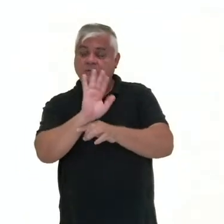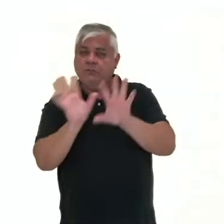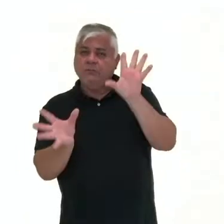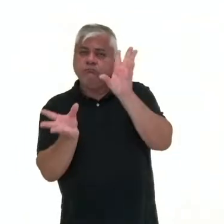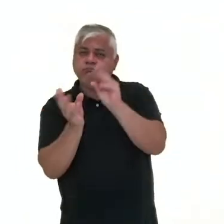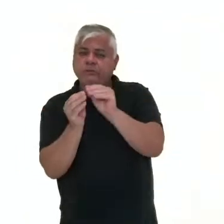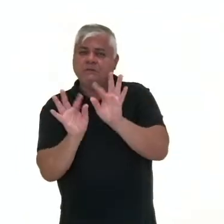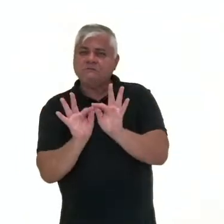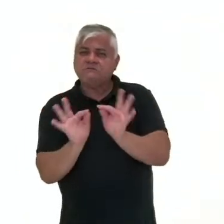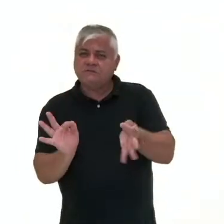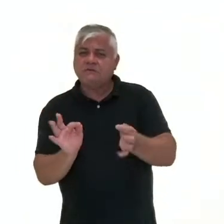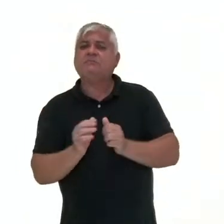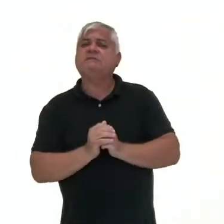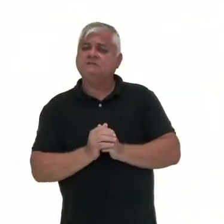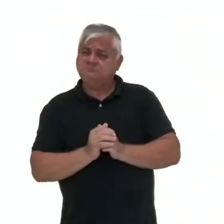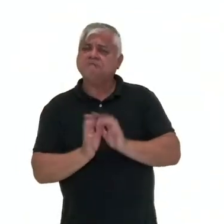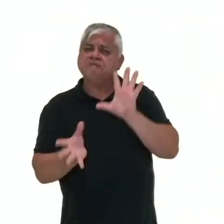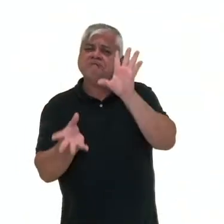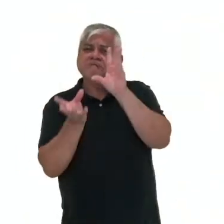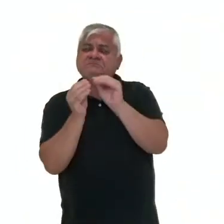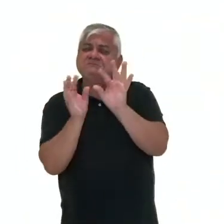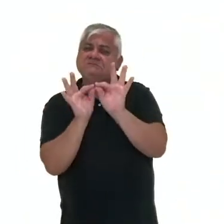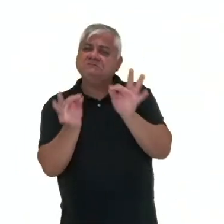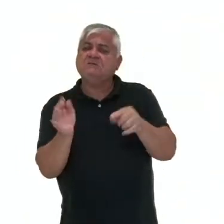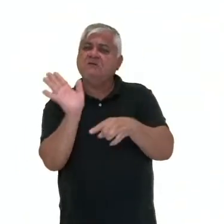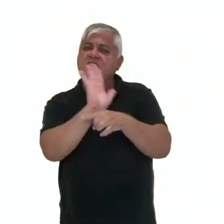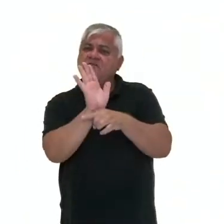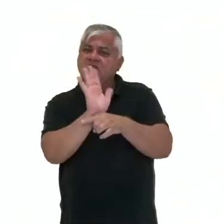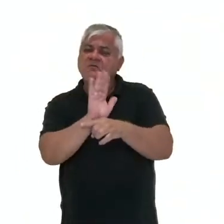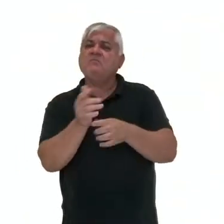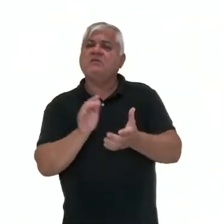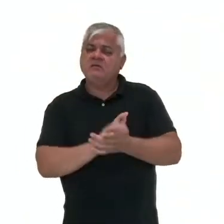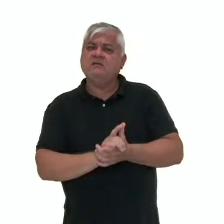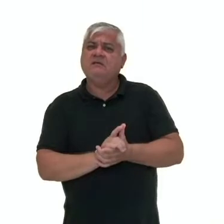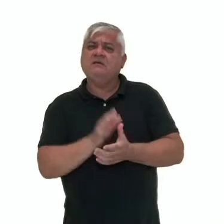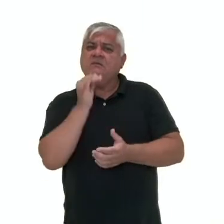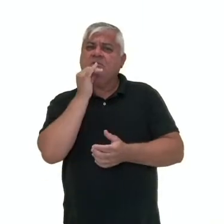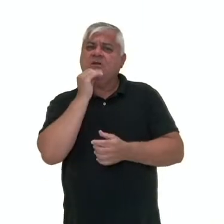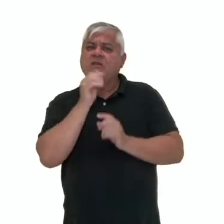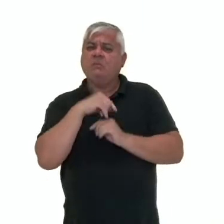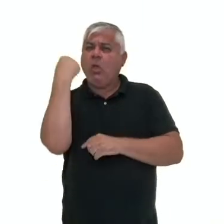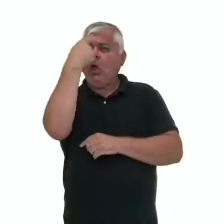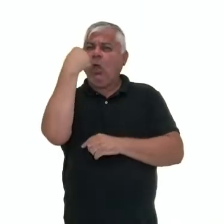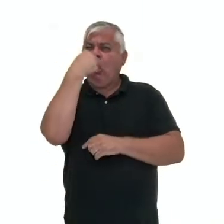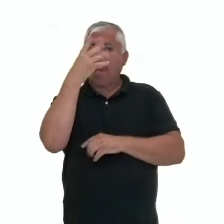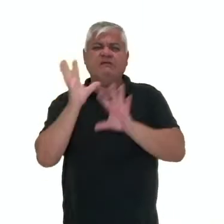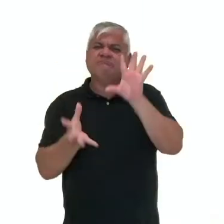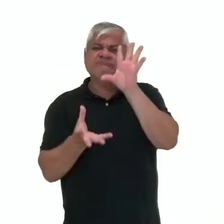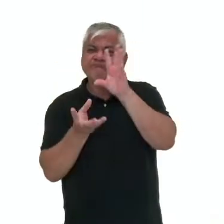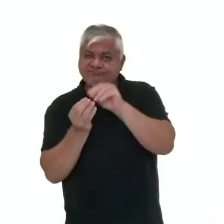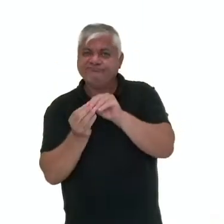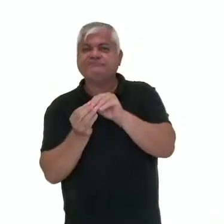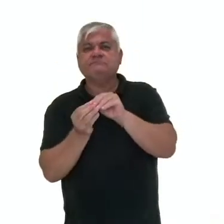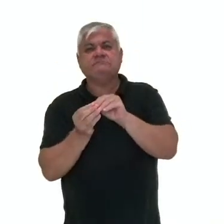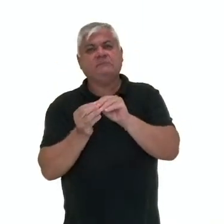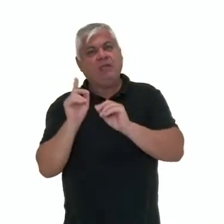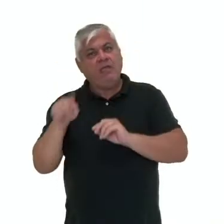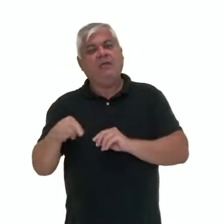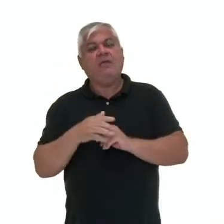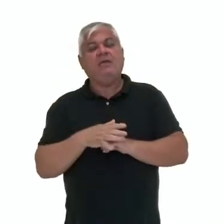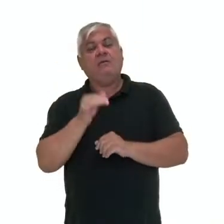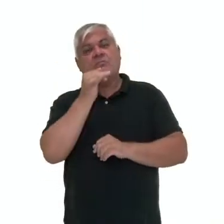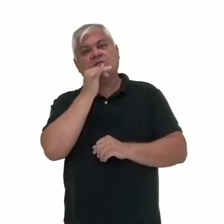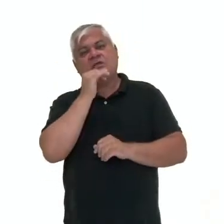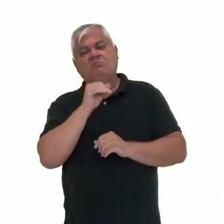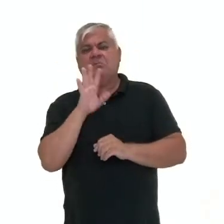curta-metragem. O que é um filme de curta-metragem, professor? É um filme de curta duração, né? Então, a maioria dos filmes duram